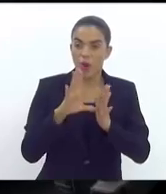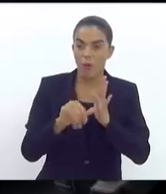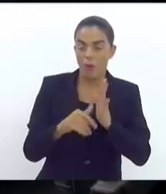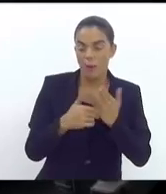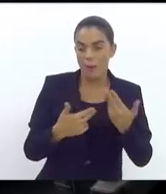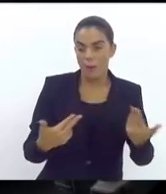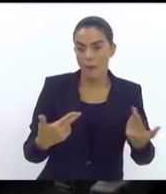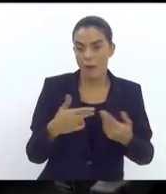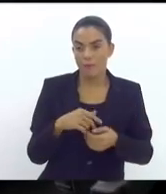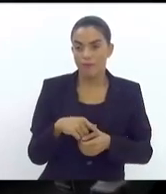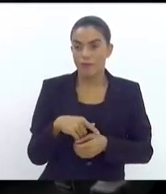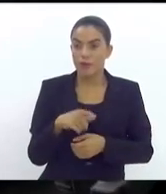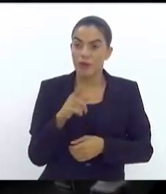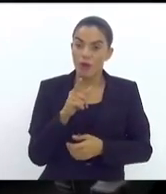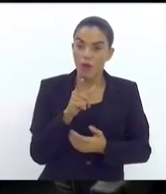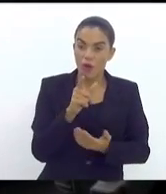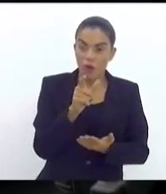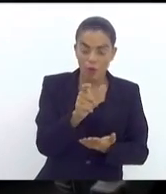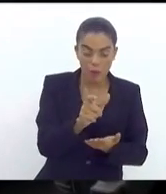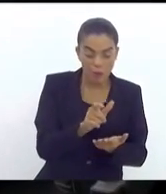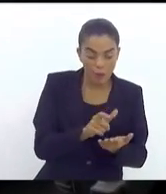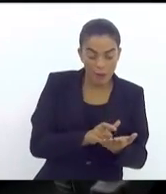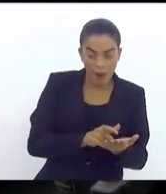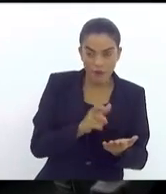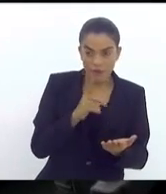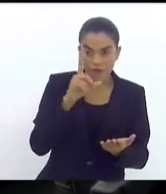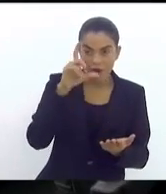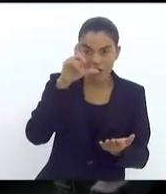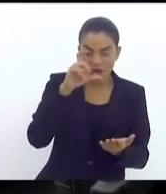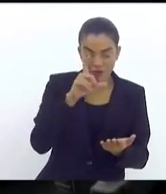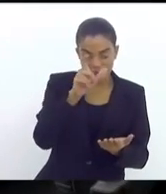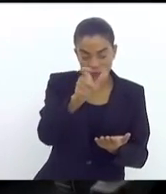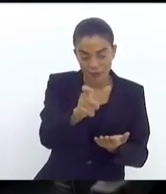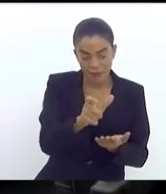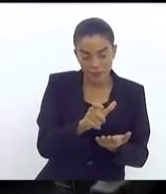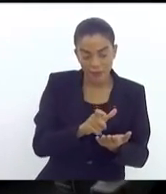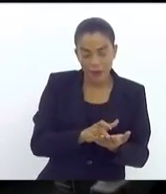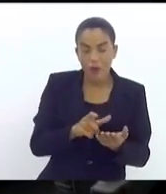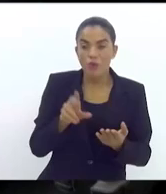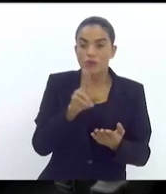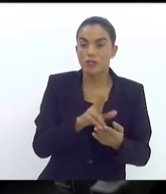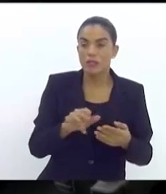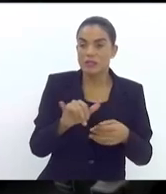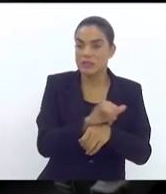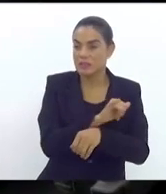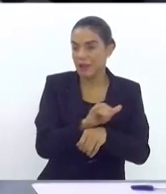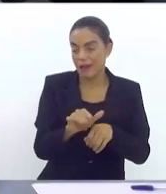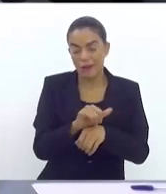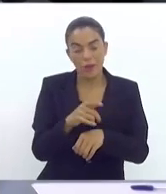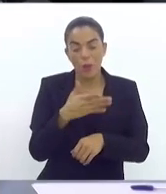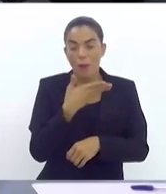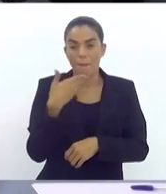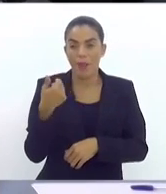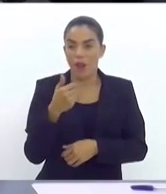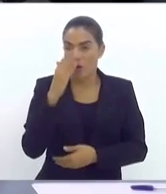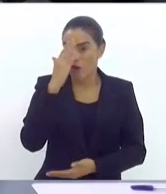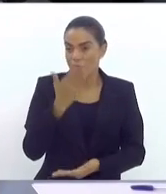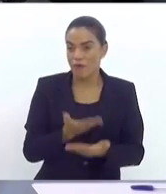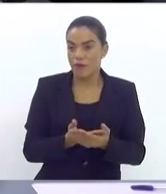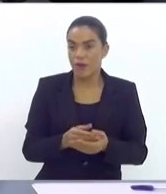falei que o reconhecimento de pessoas é muito utilizado e que ele utiliza técnicas que não são as mais recomendadas.